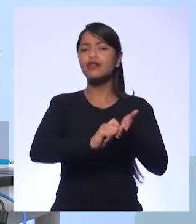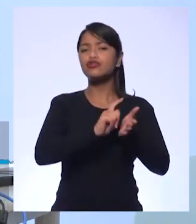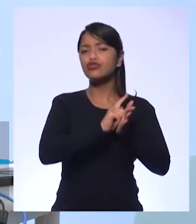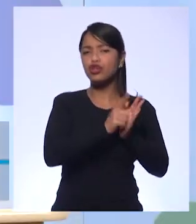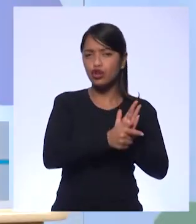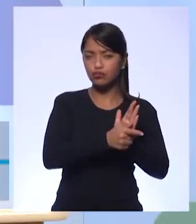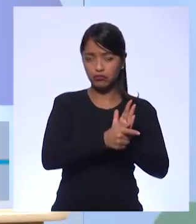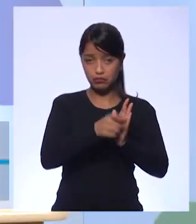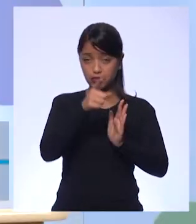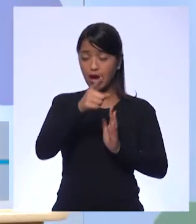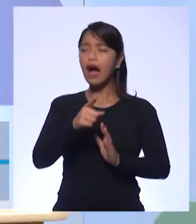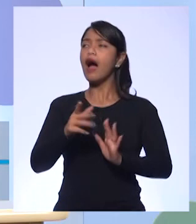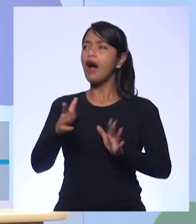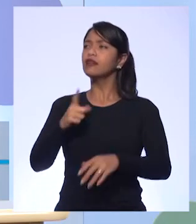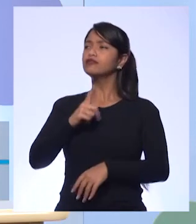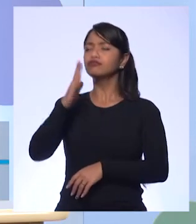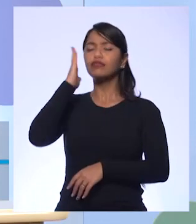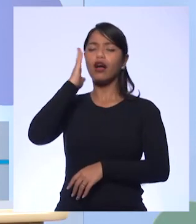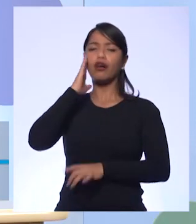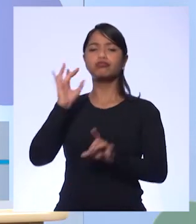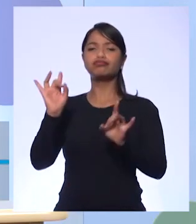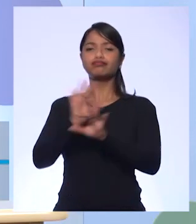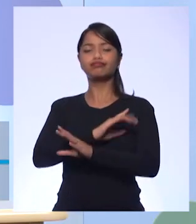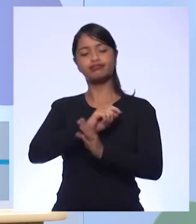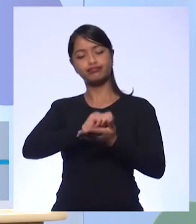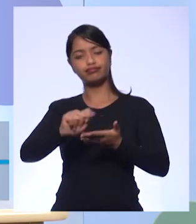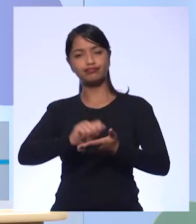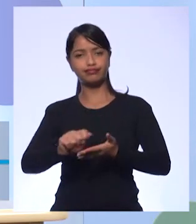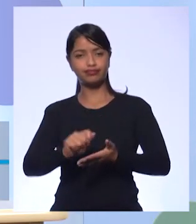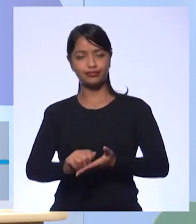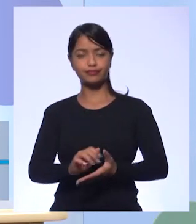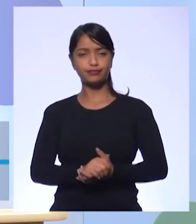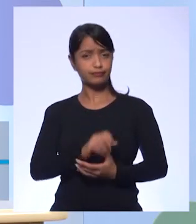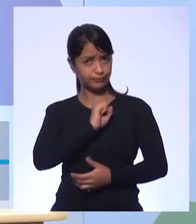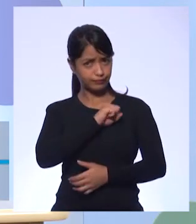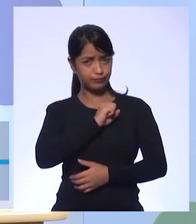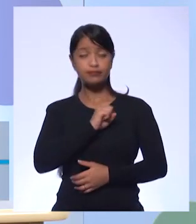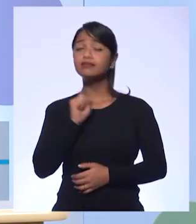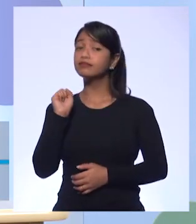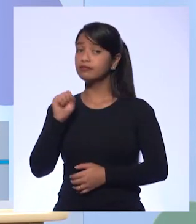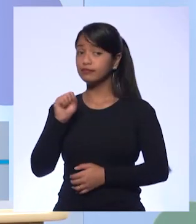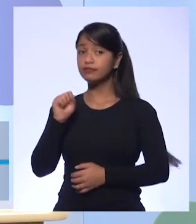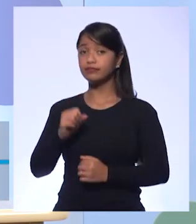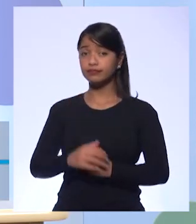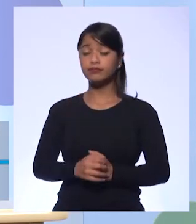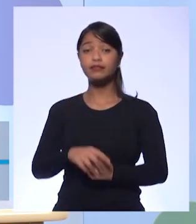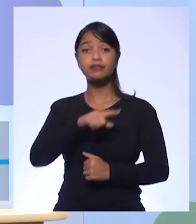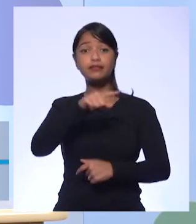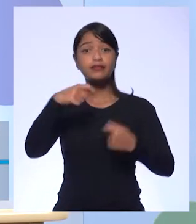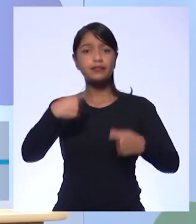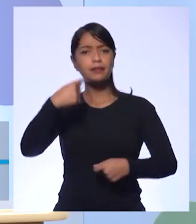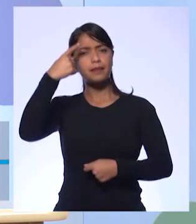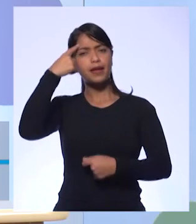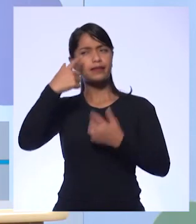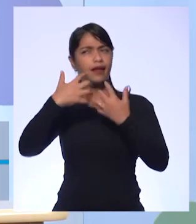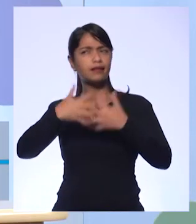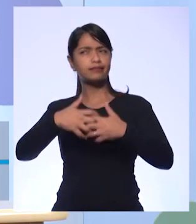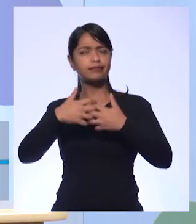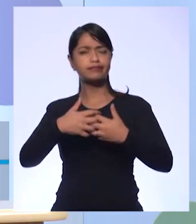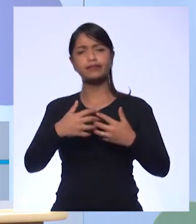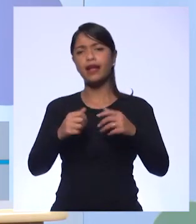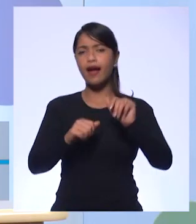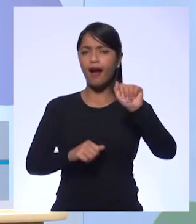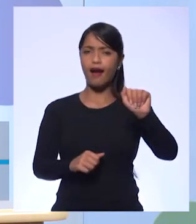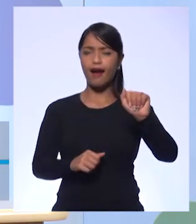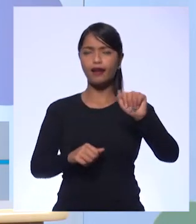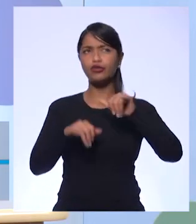Mônica? Isso. E assim, quando a gente fala por eliminação, vocês devem pensar, notícia não é por causa disso.